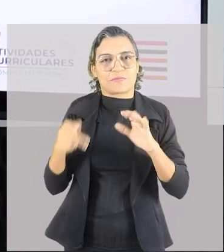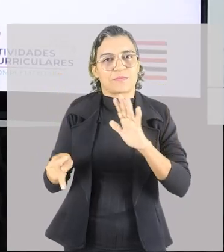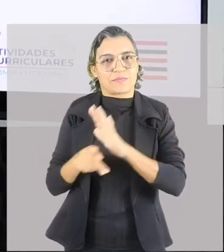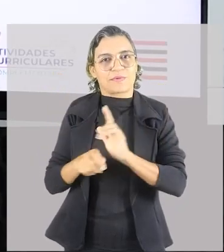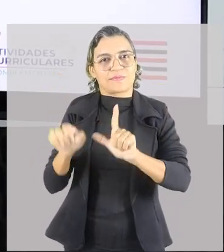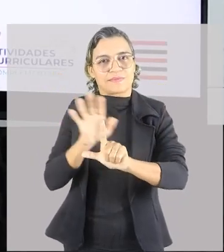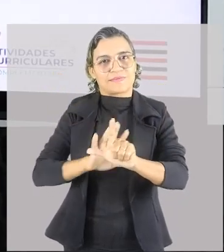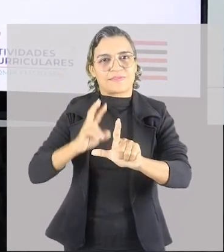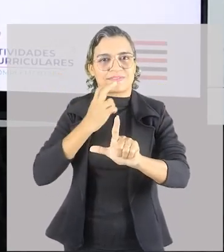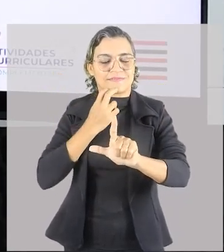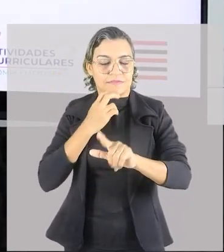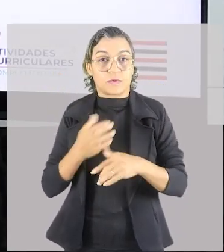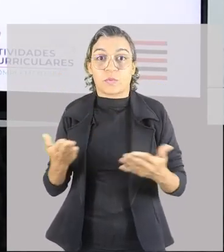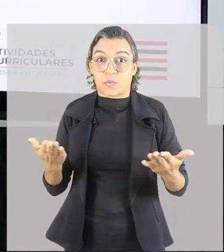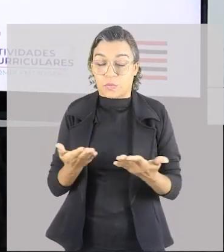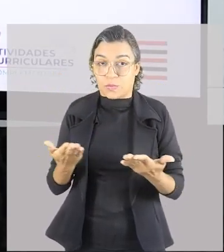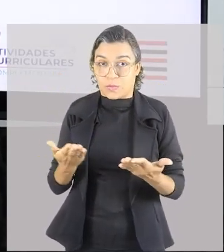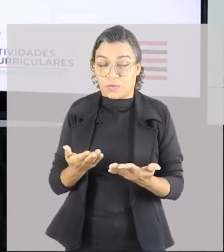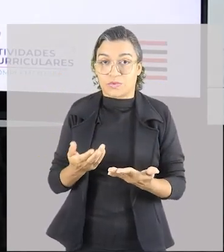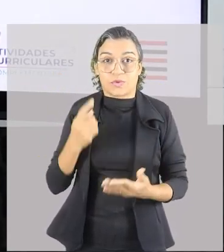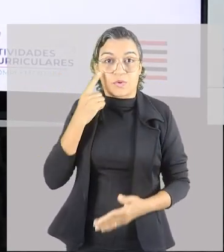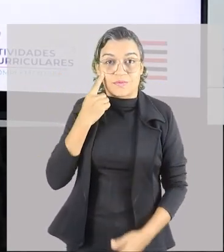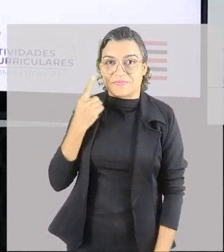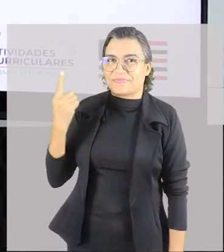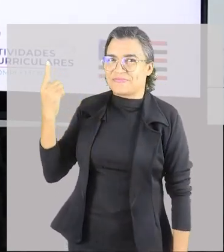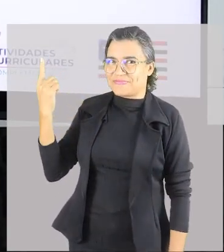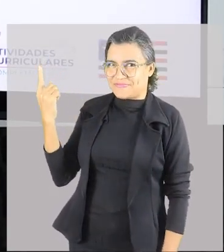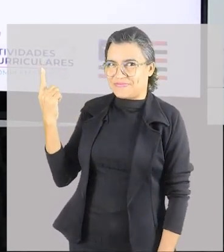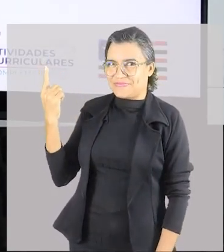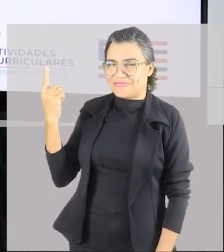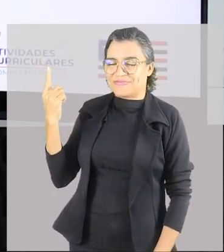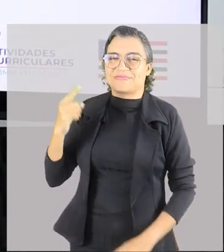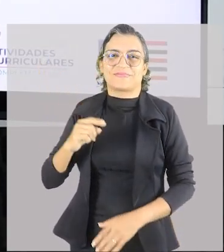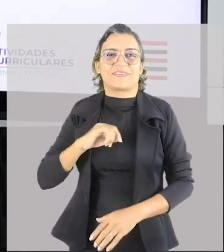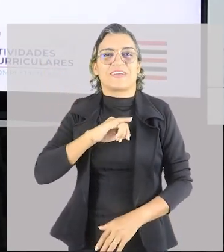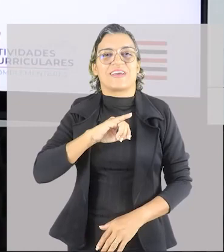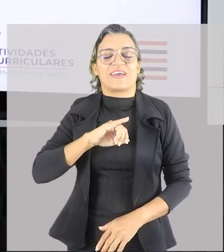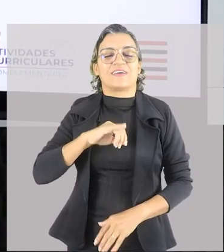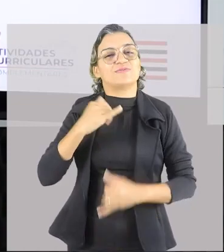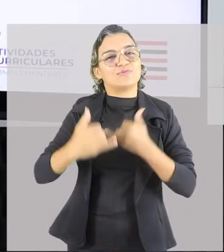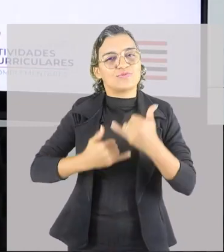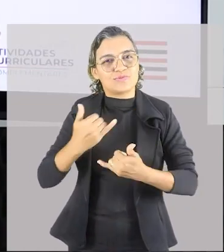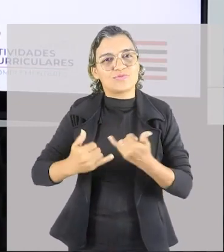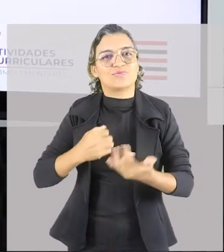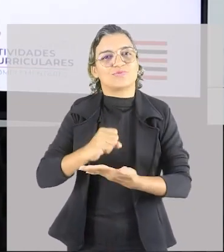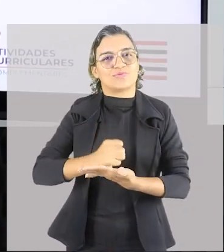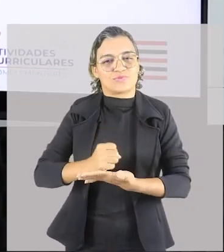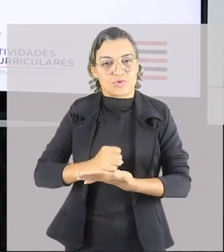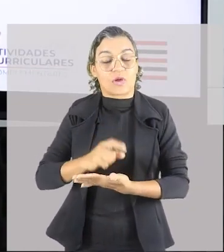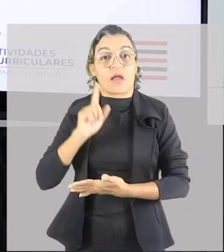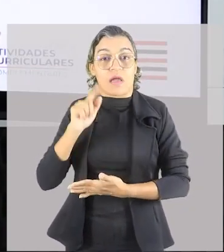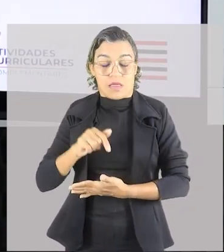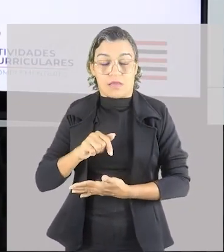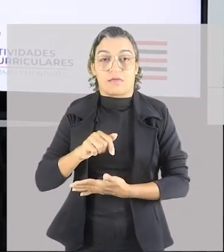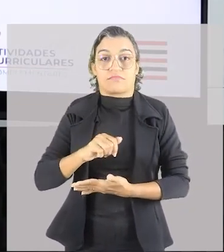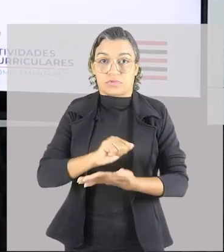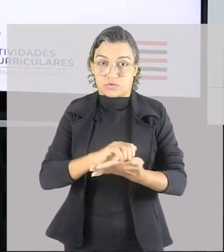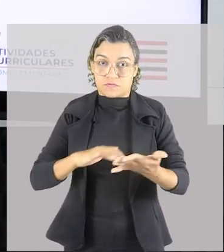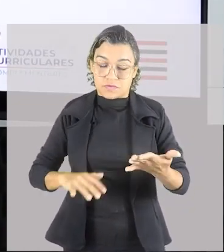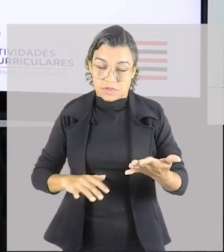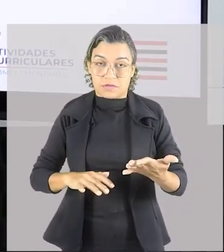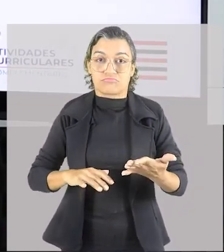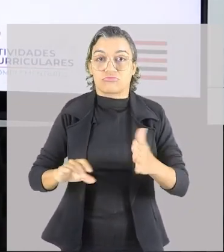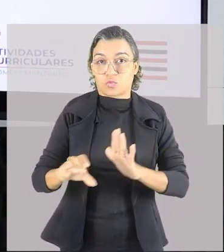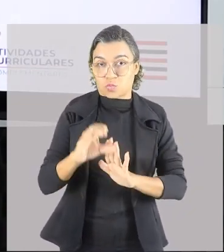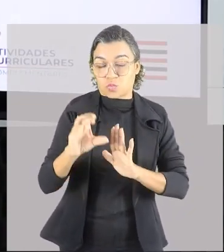falando sobre jogos, beleza? Lembrando que essa aula faz parte das atividades curriculares complementares que é